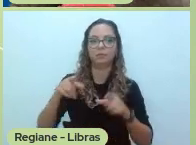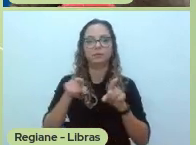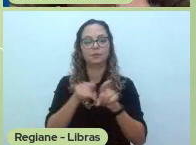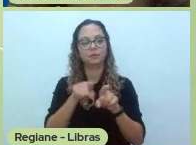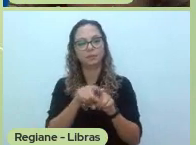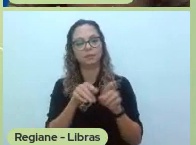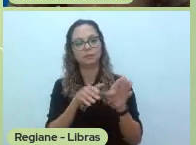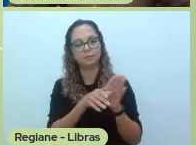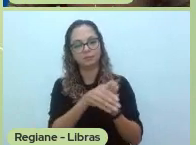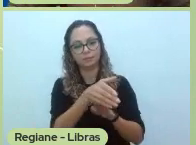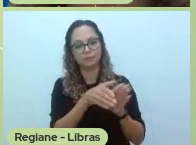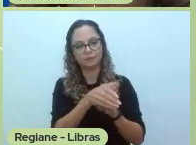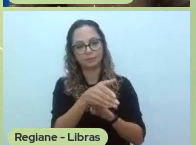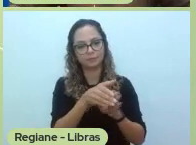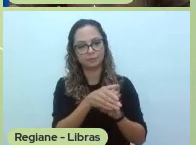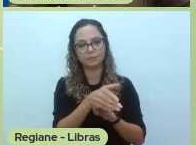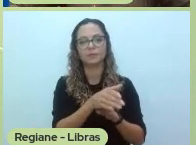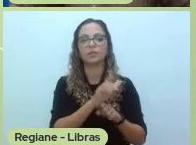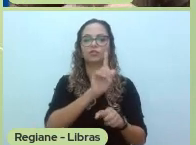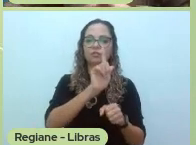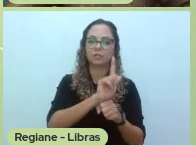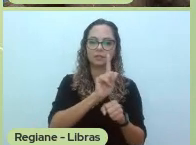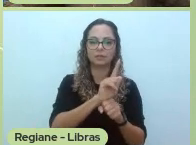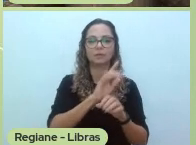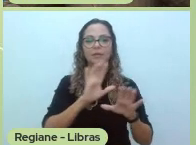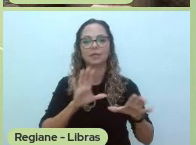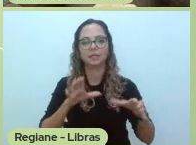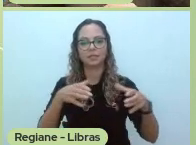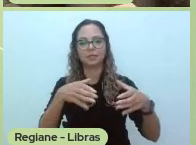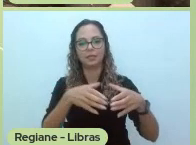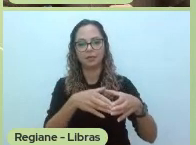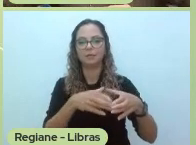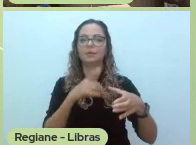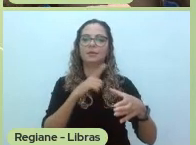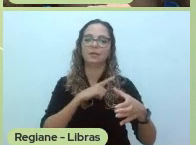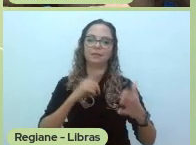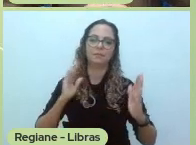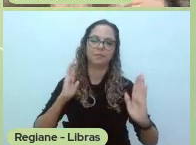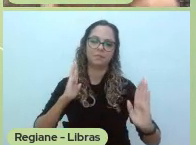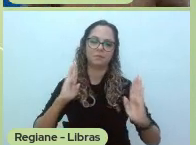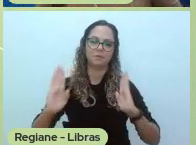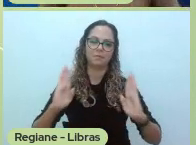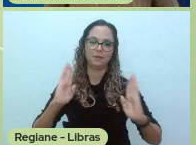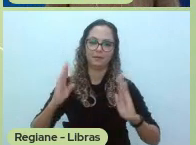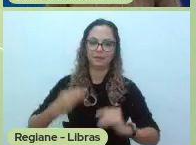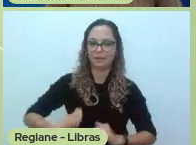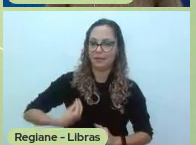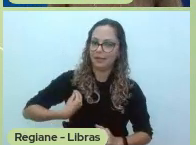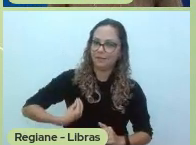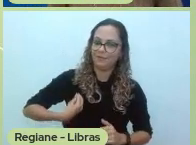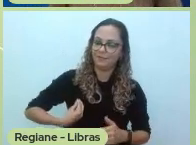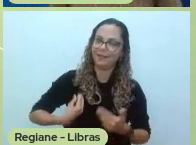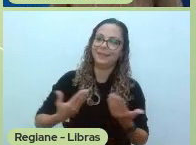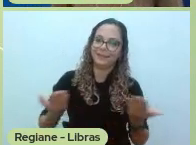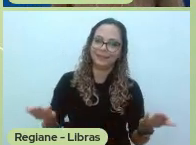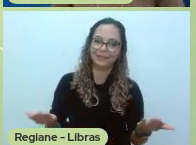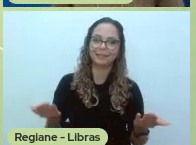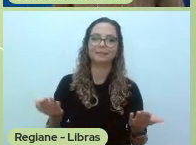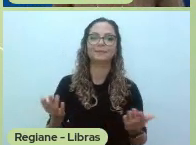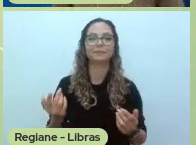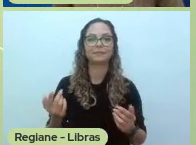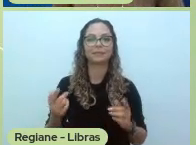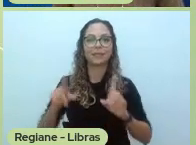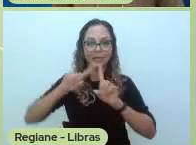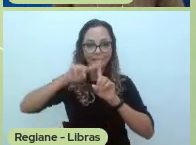da equipe dessas pessoas relacionadas a esse momento da vida, tanto antes dela sair de licença,